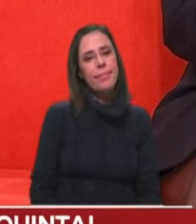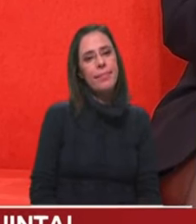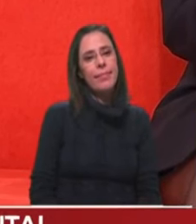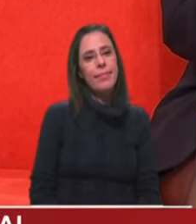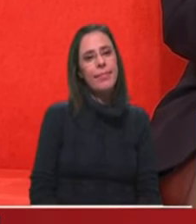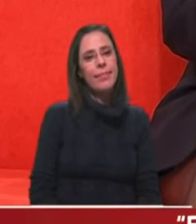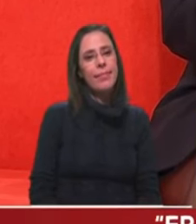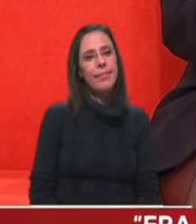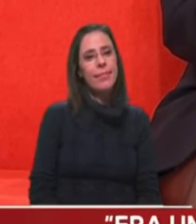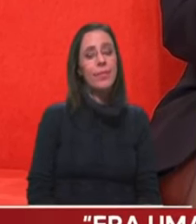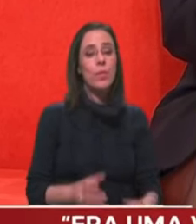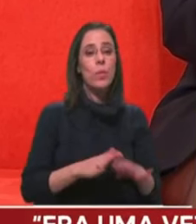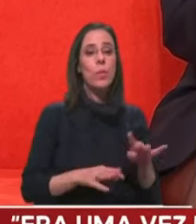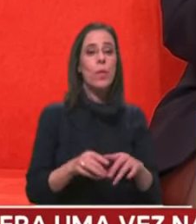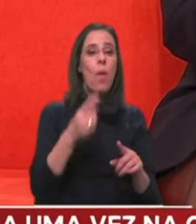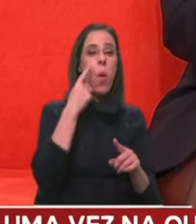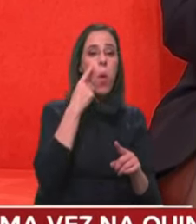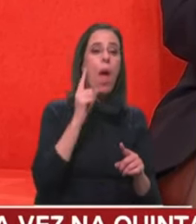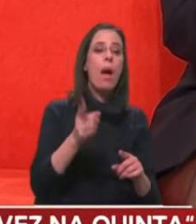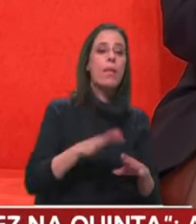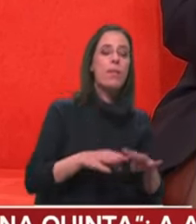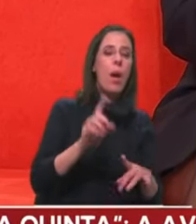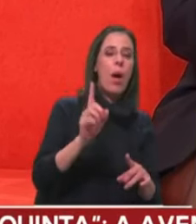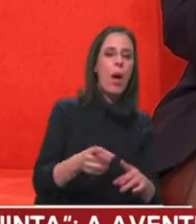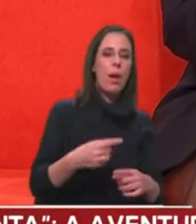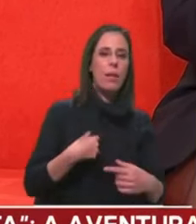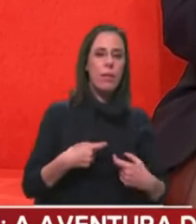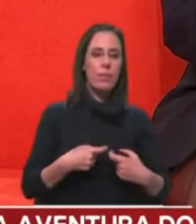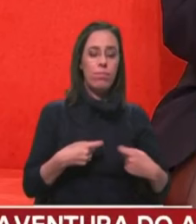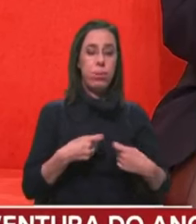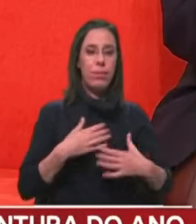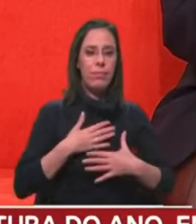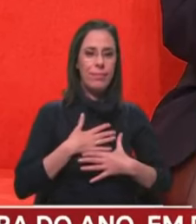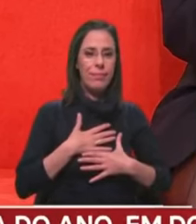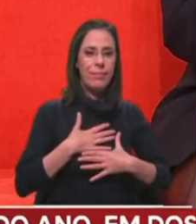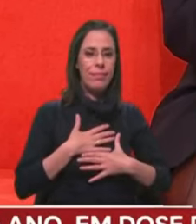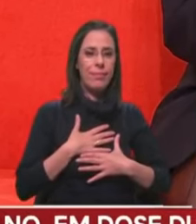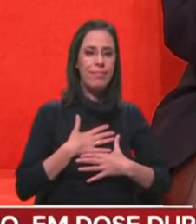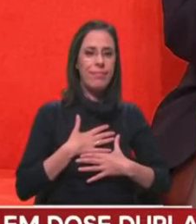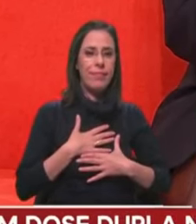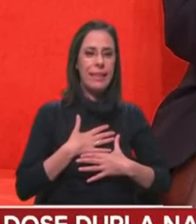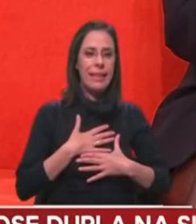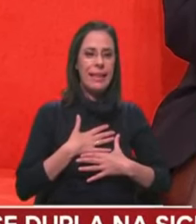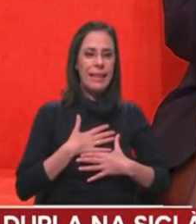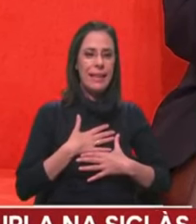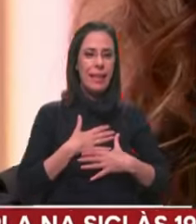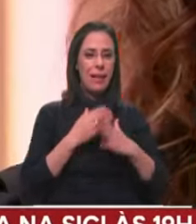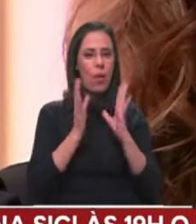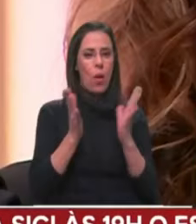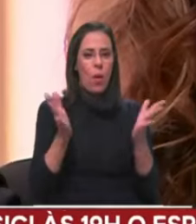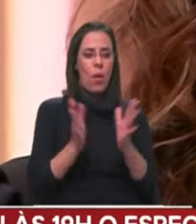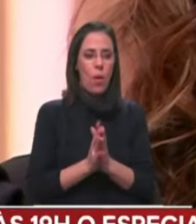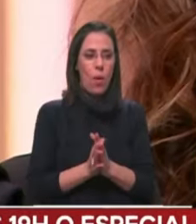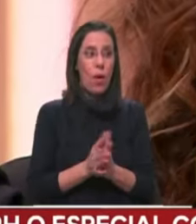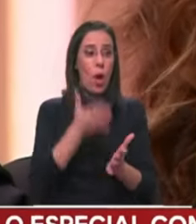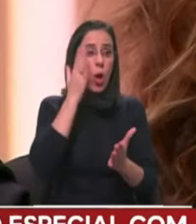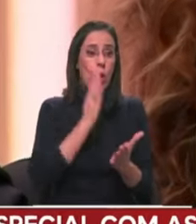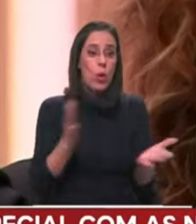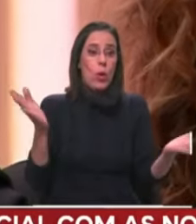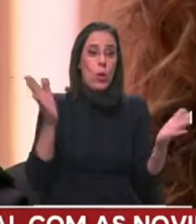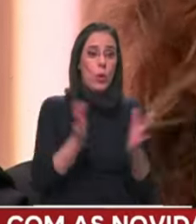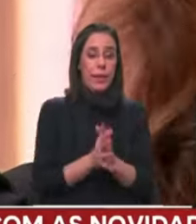pronto fiz aquilo para ver a reação dele e partiu o coração ó luí ó